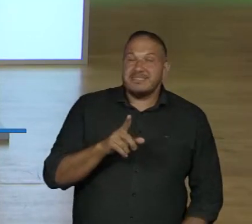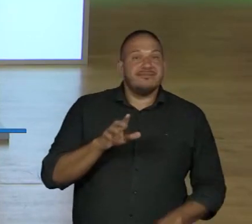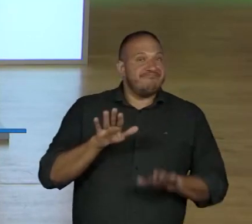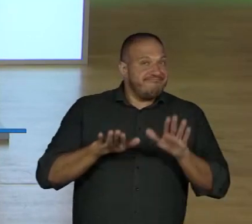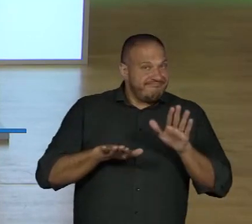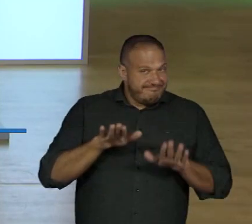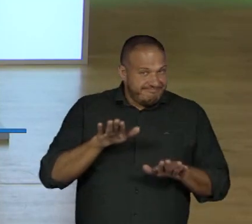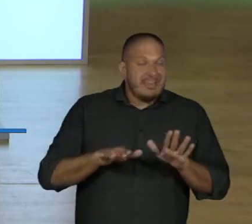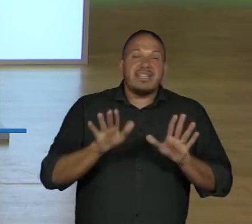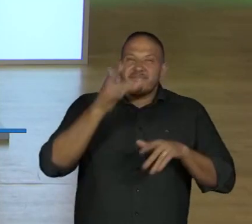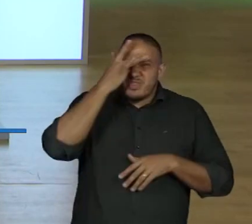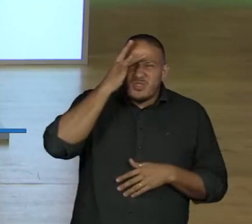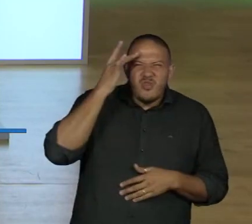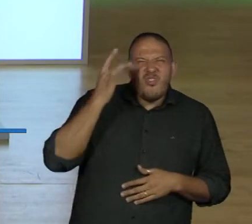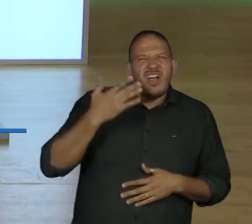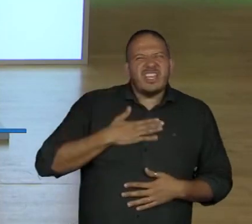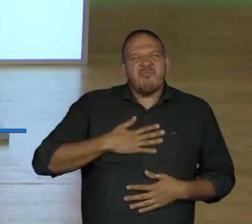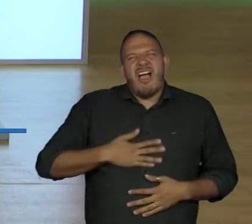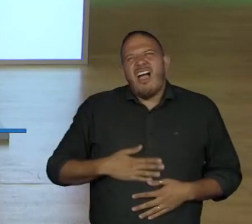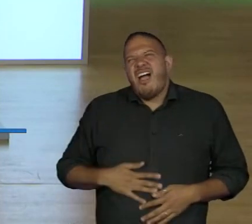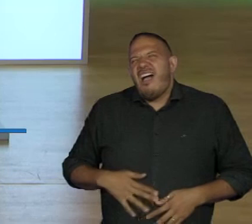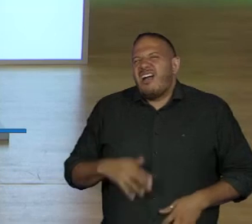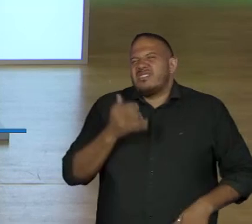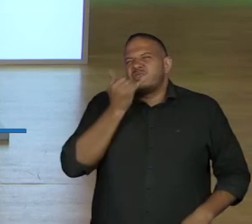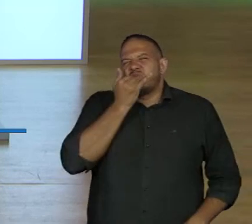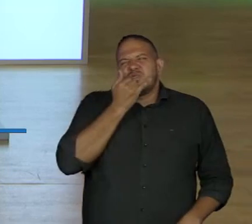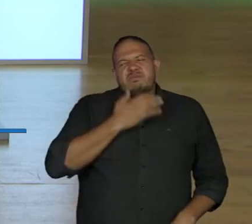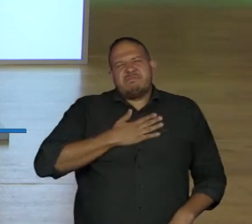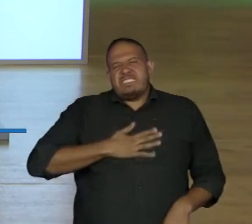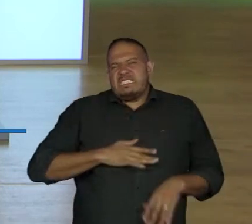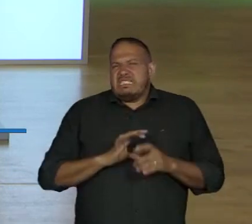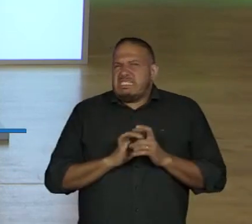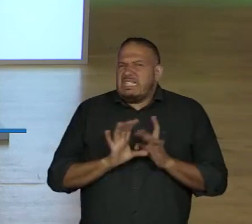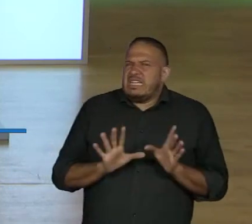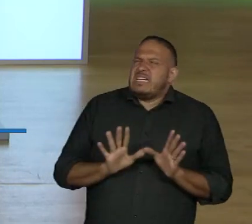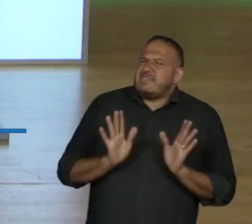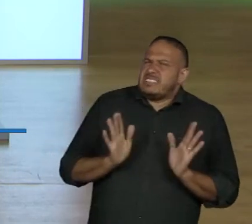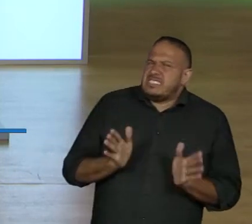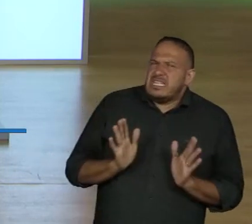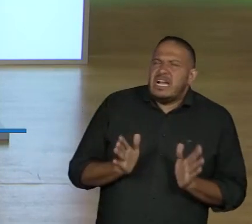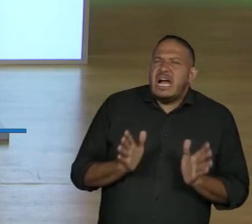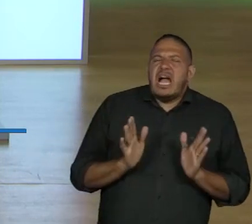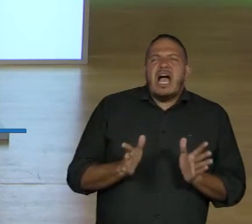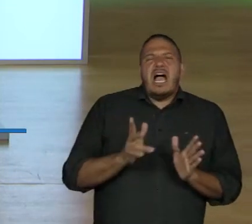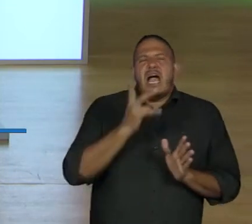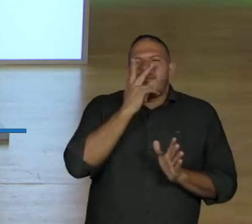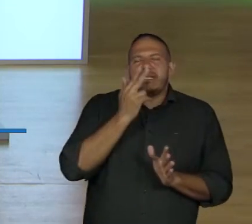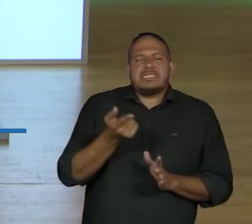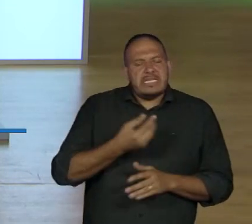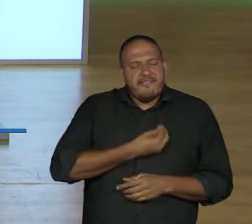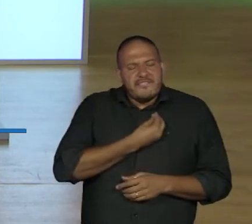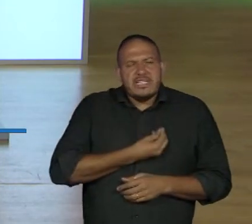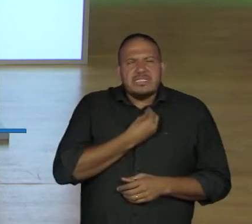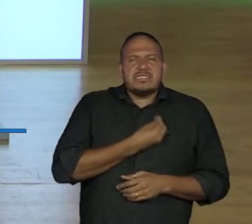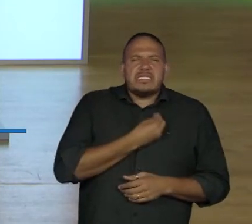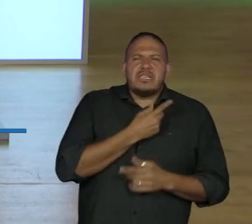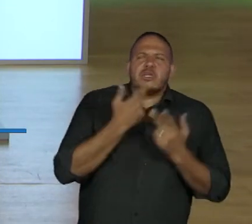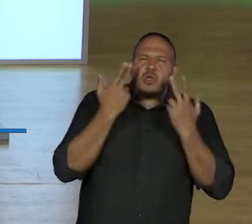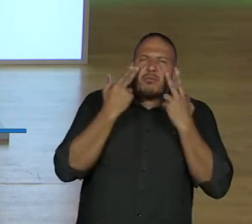ter começado a ter um pouquinho mais de liberdade para fazer as coisas. Sem aglomerar. Isso, a vida está voltando ao